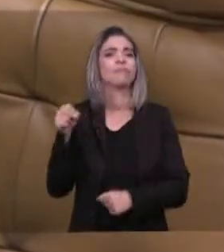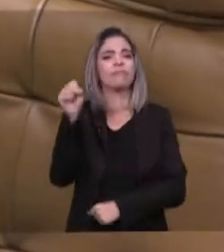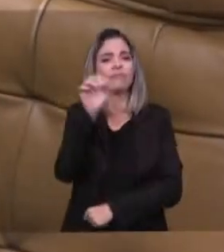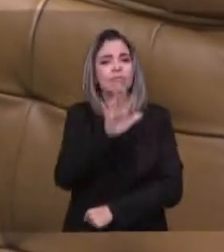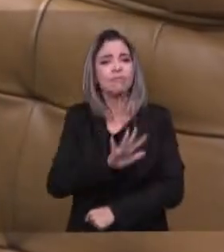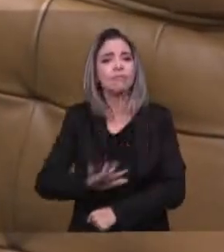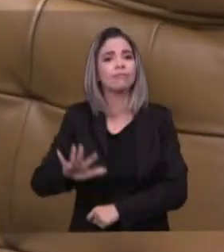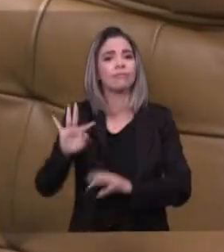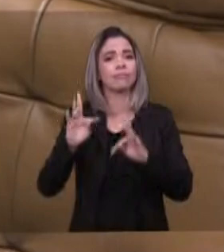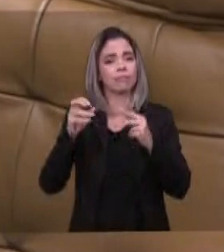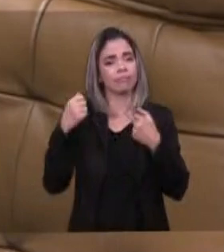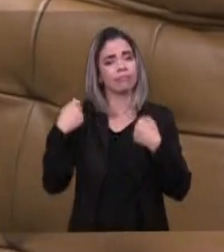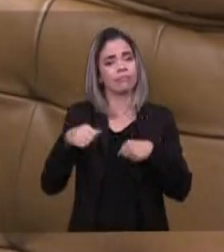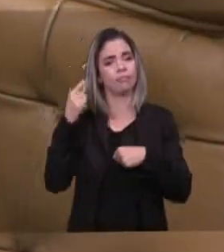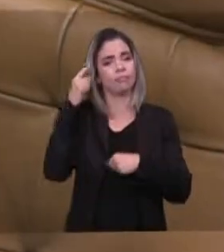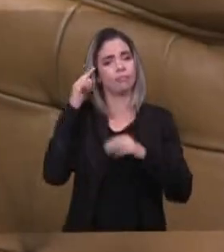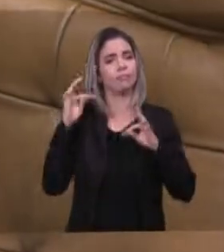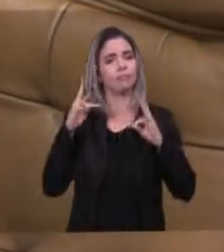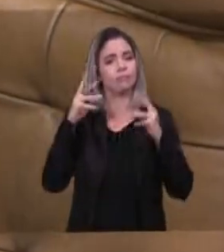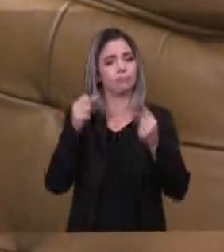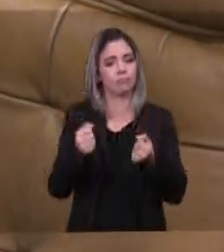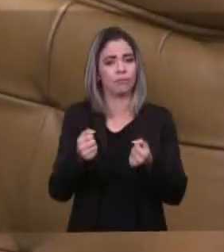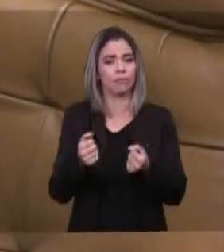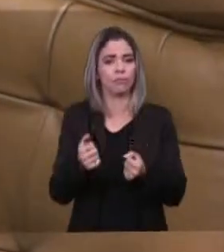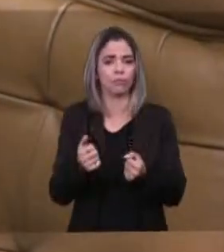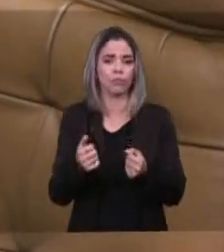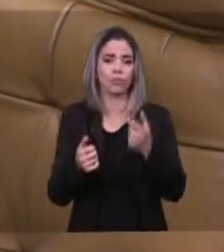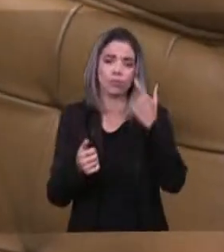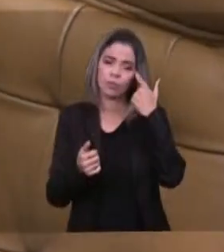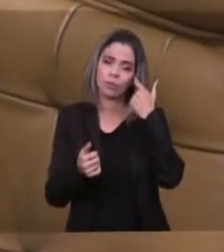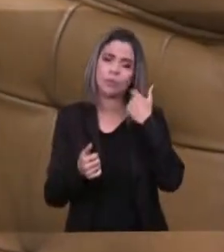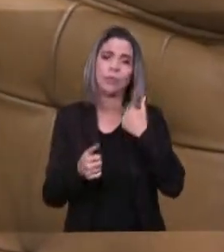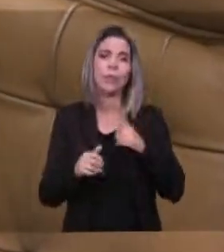holístico. Processo recurso extraordinário número